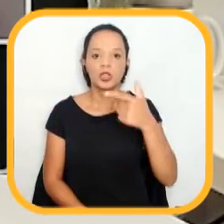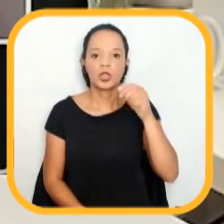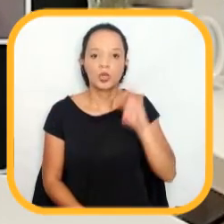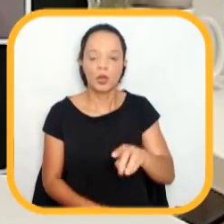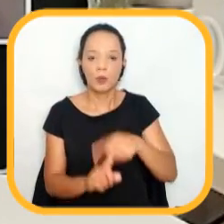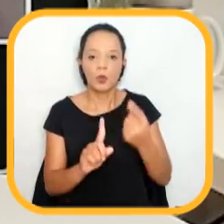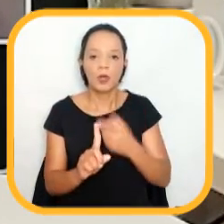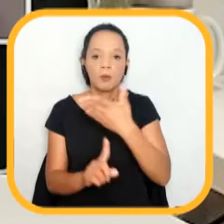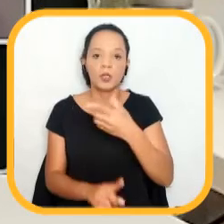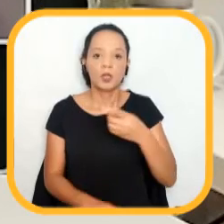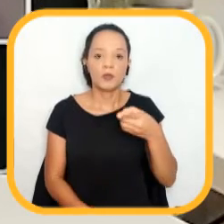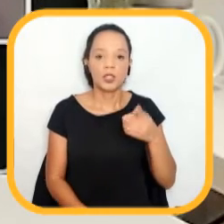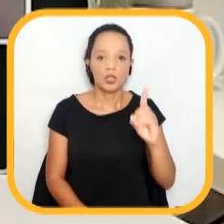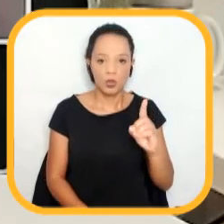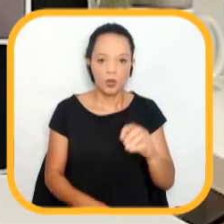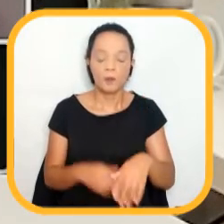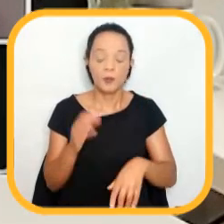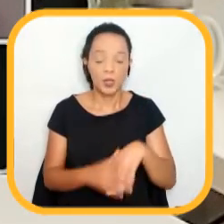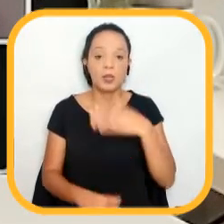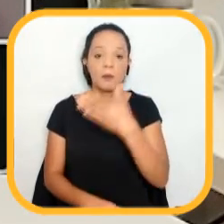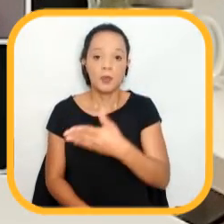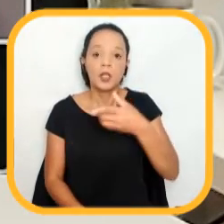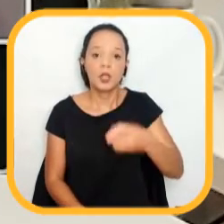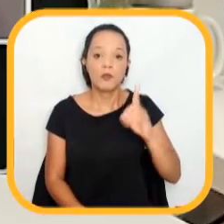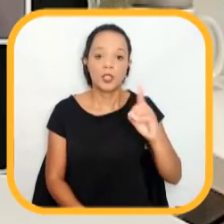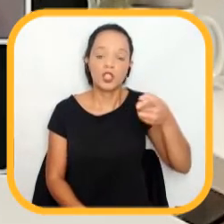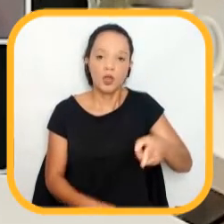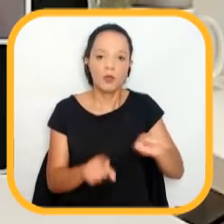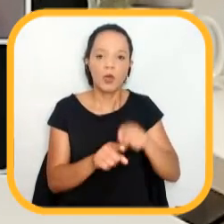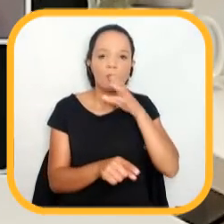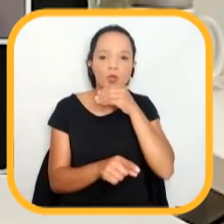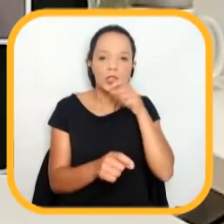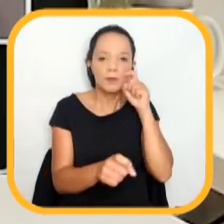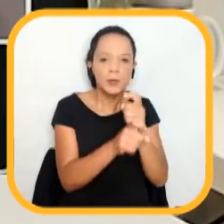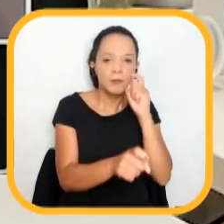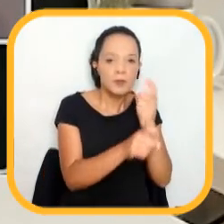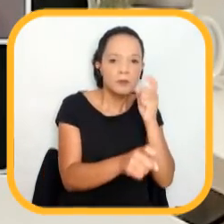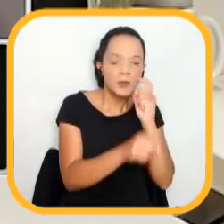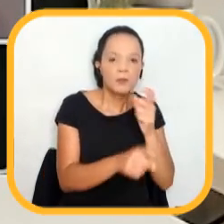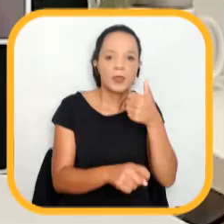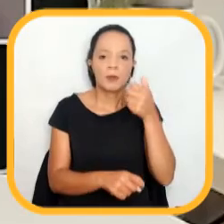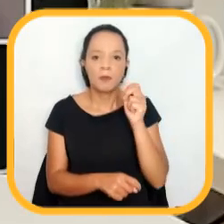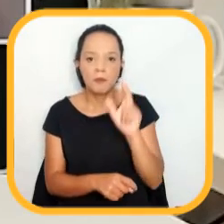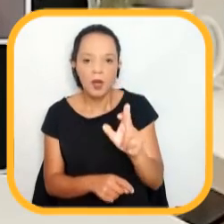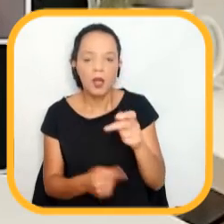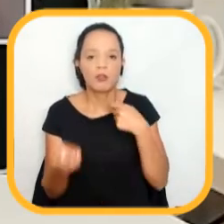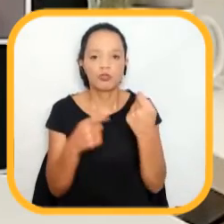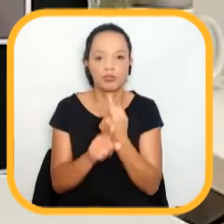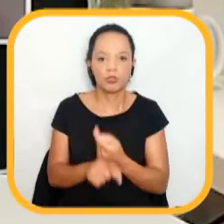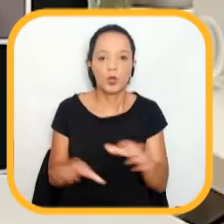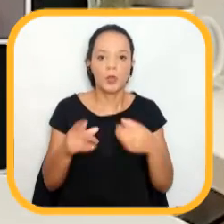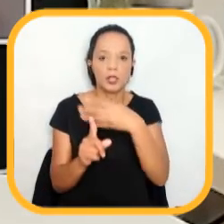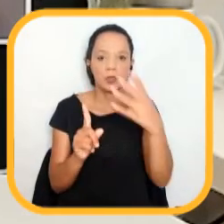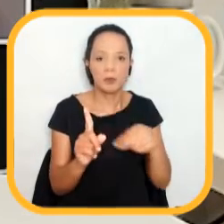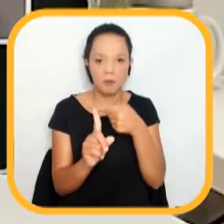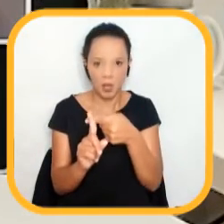Stonewall. Foi em 1969 com uma série de rusgas e fiscalizações da polícia de Nova York a bares e estabelecimentos